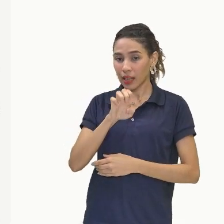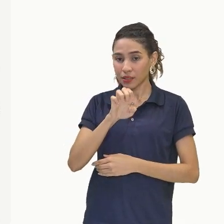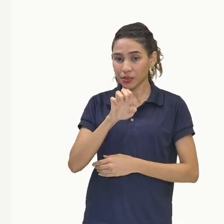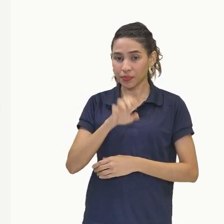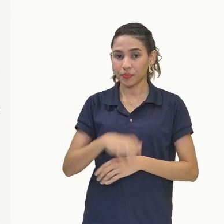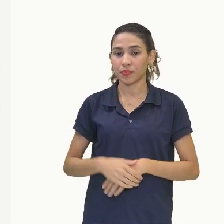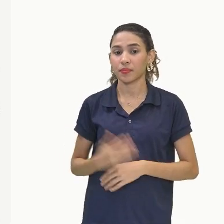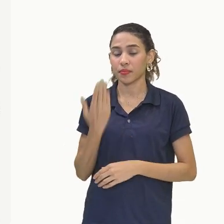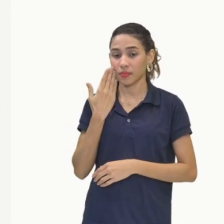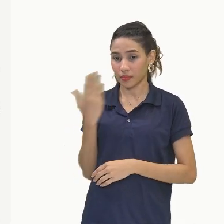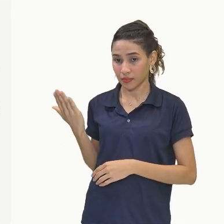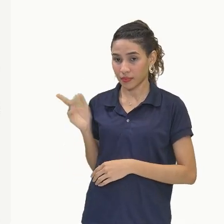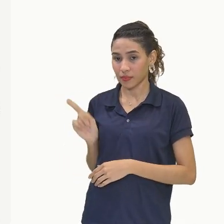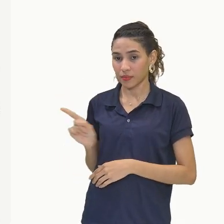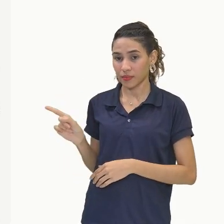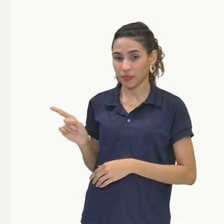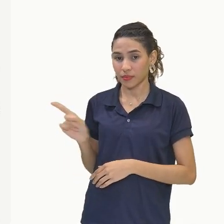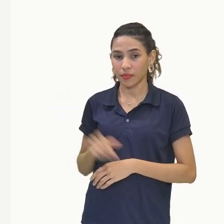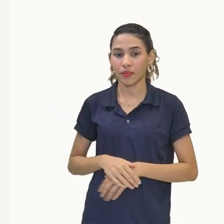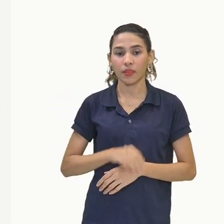ser